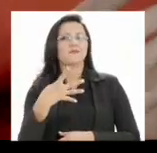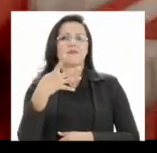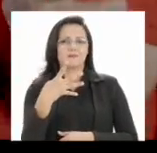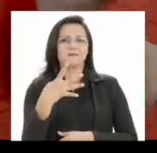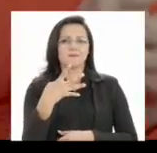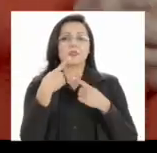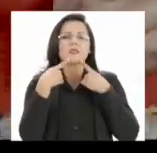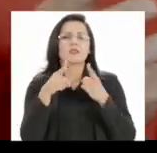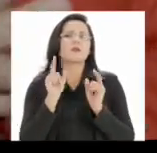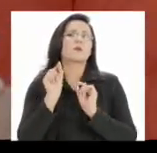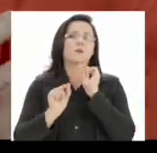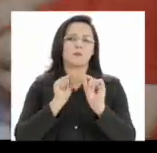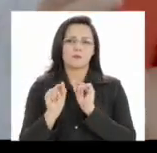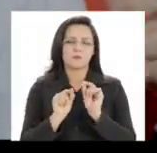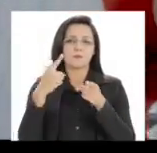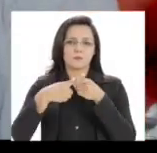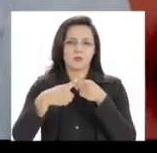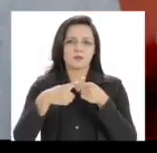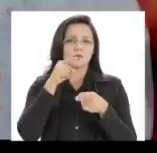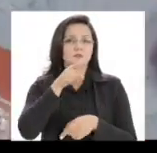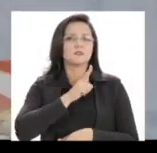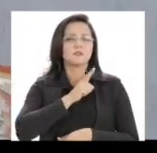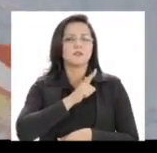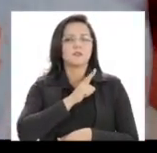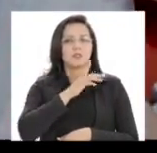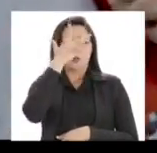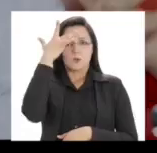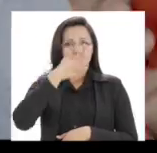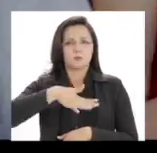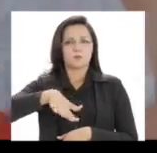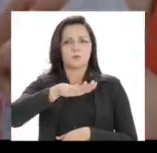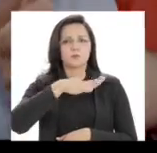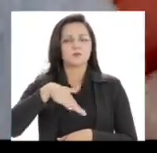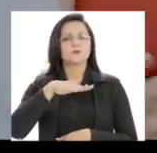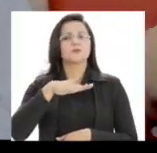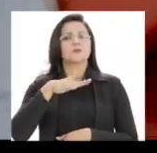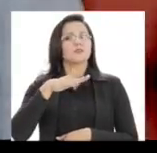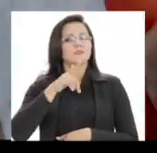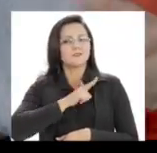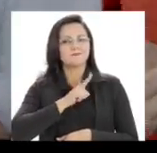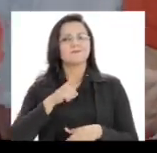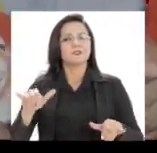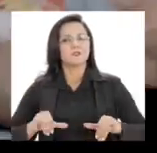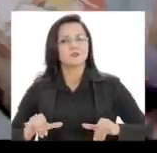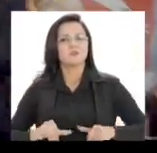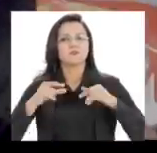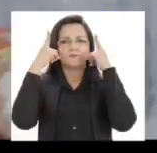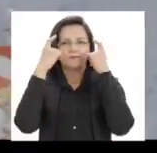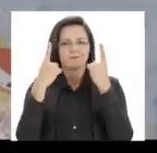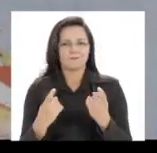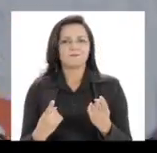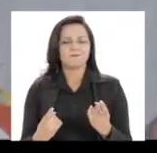vezes. Qual é a grande queixa? É porque você tem uma população que está completamente nas mãos